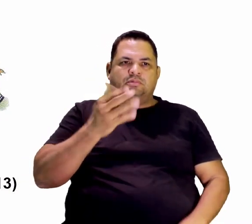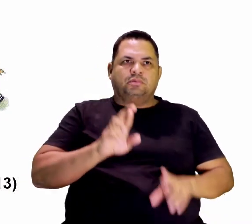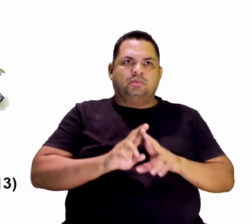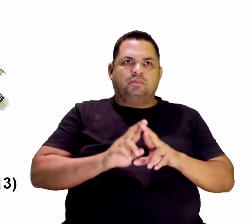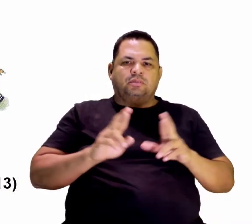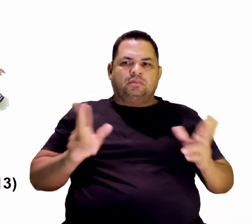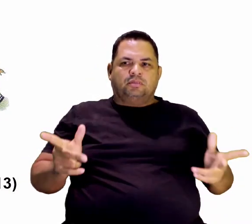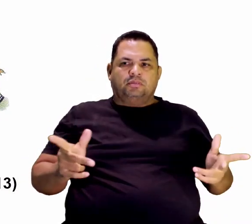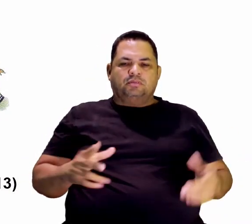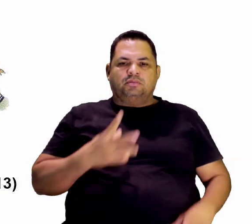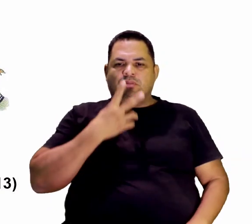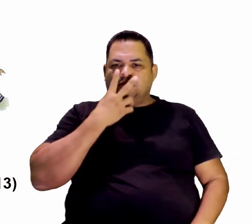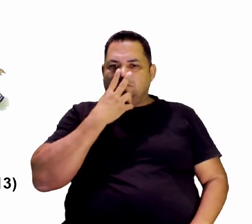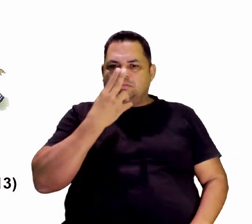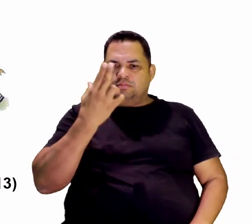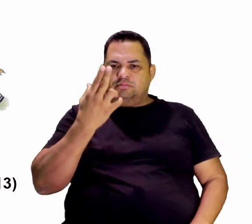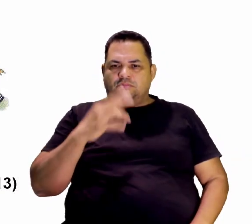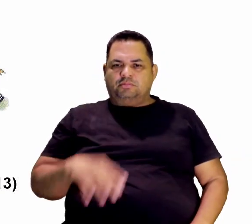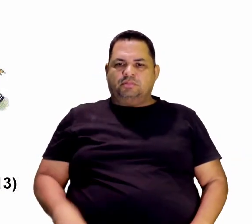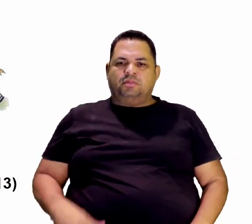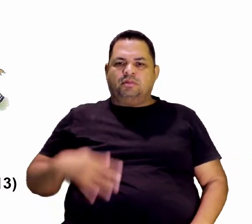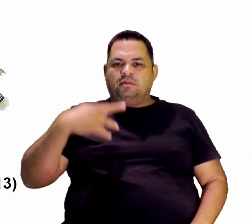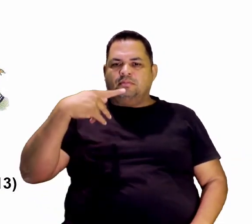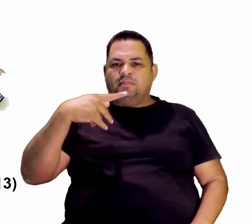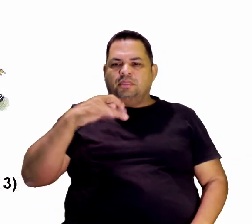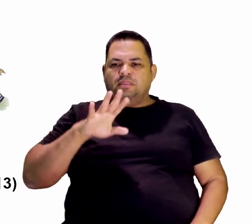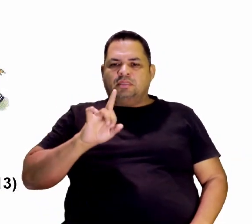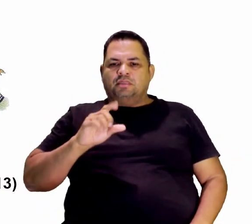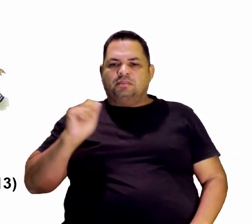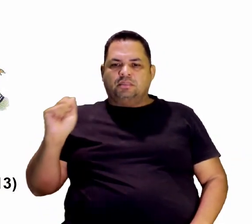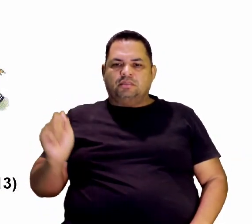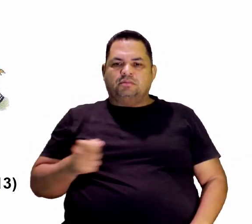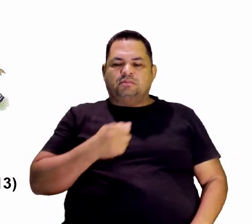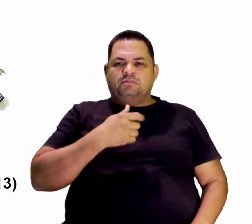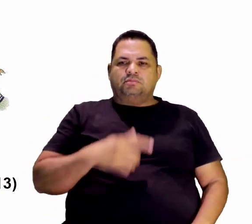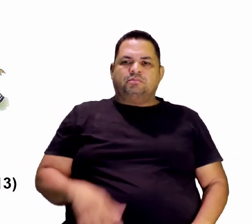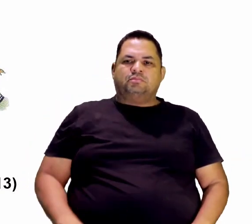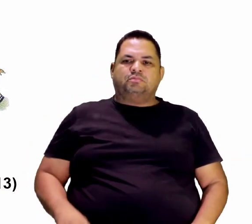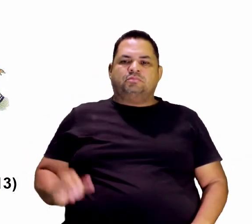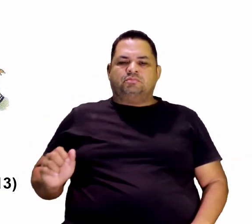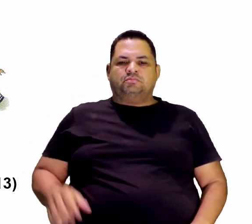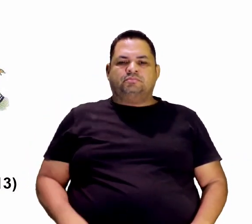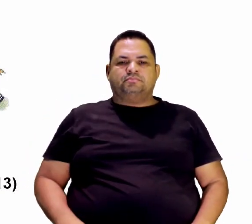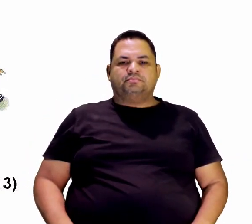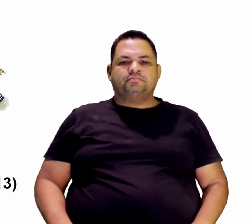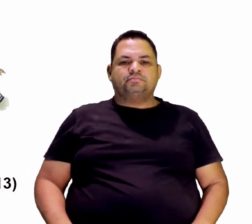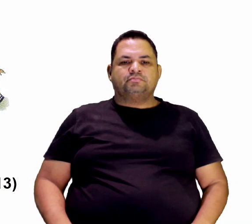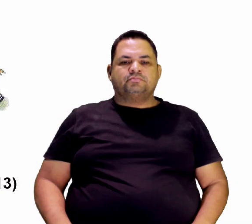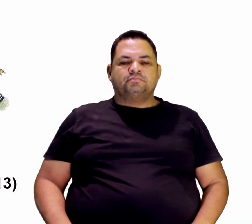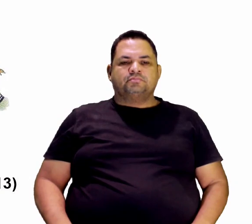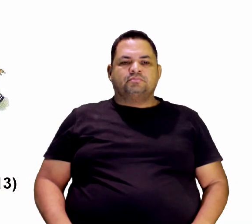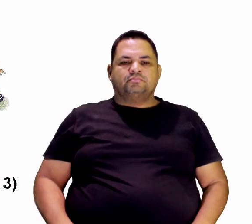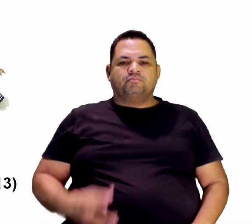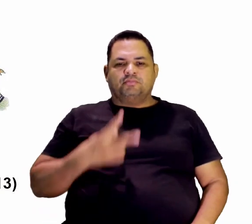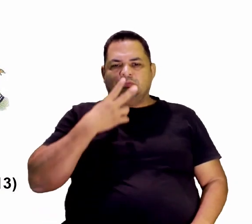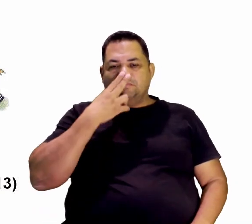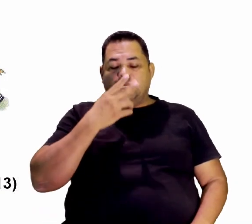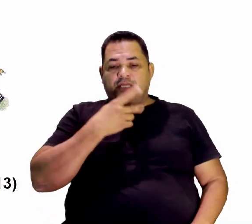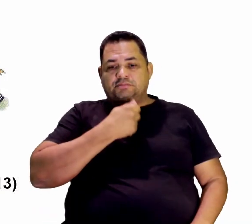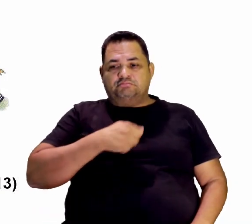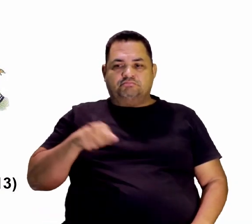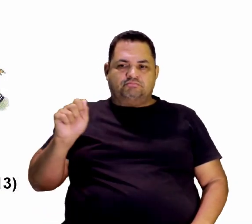certo? Depois dessa classificação, a gente vê outros tipos de esporte. Quais são eles, prof? Então nós temos aí